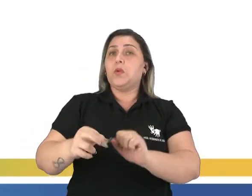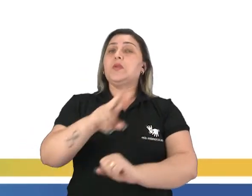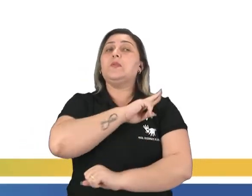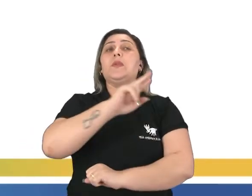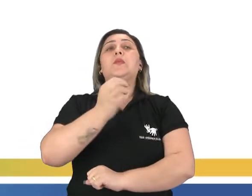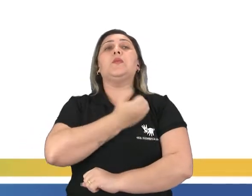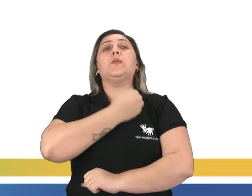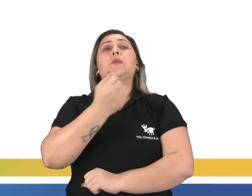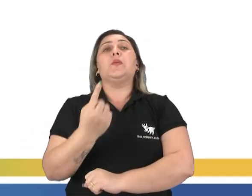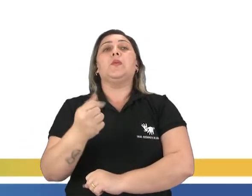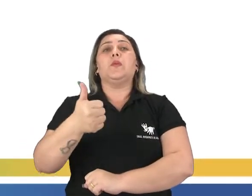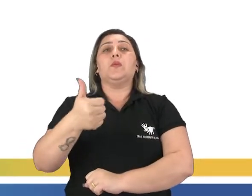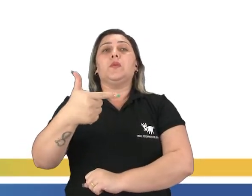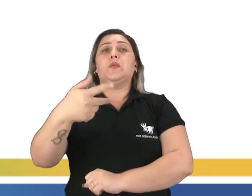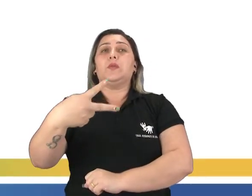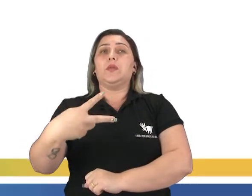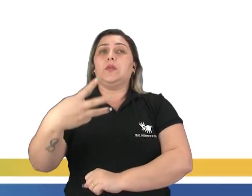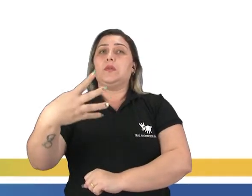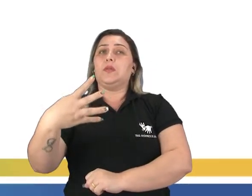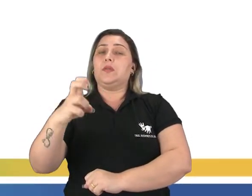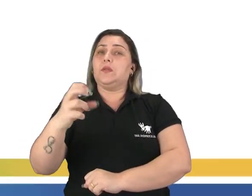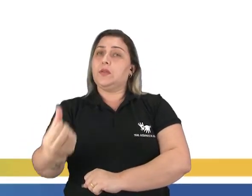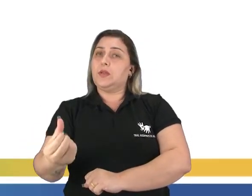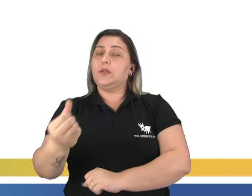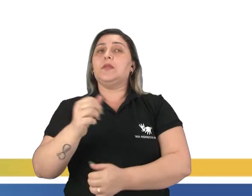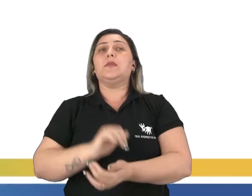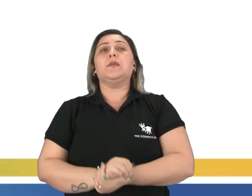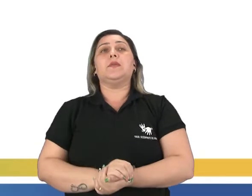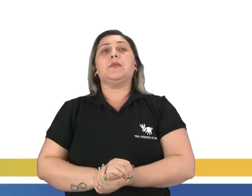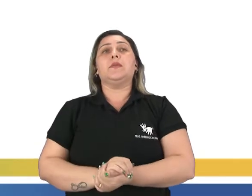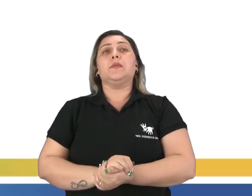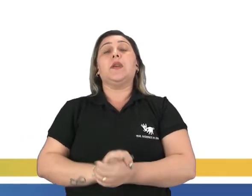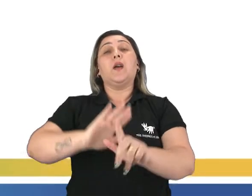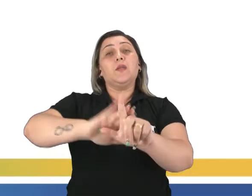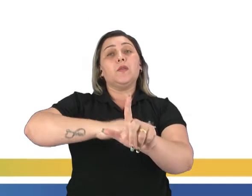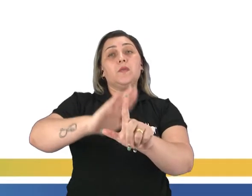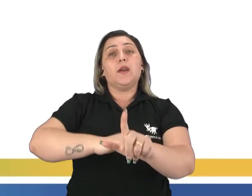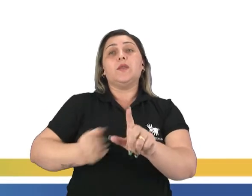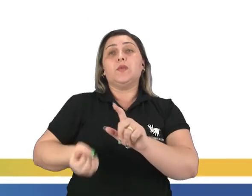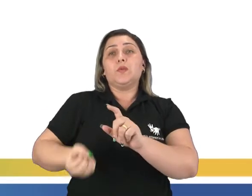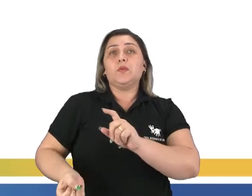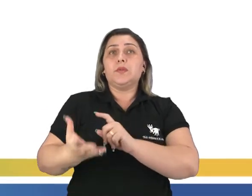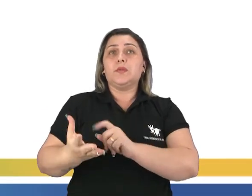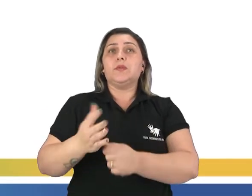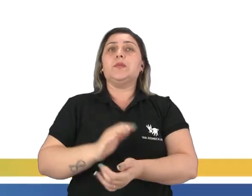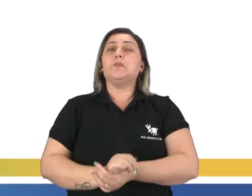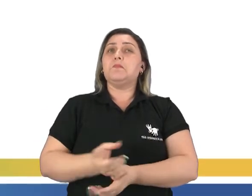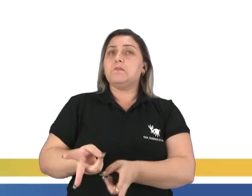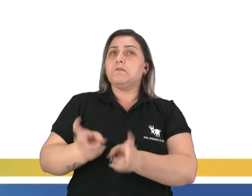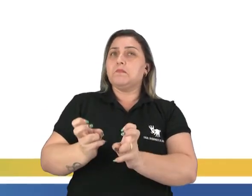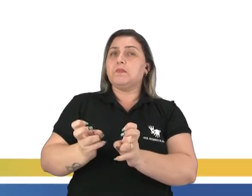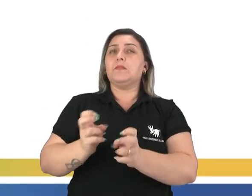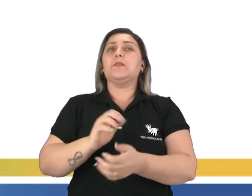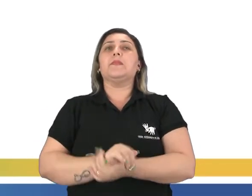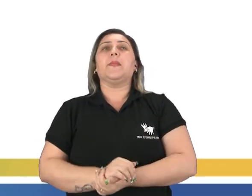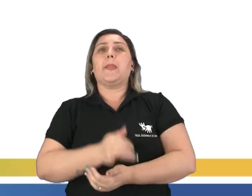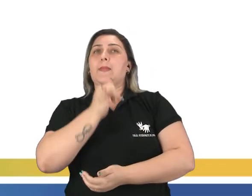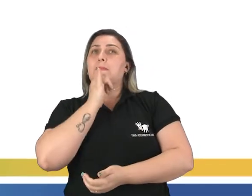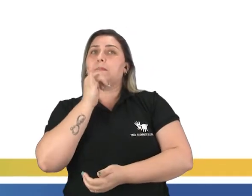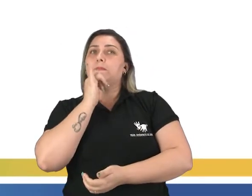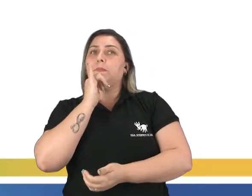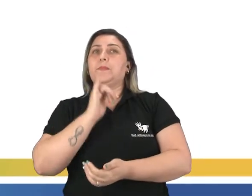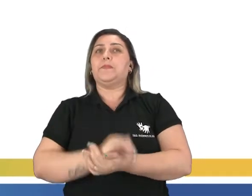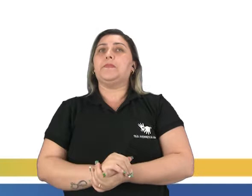pelos números 1, 2, 3, 4, 5 ou 6, que são as faces do dado. Então, percebemos que em ambos os exemplos, né,